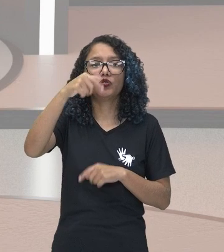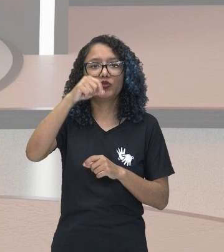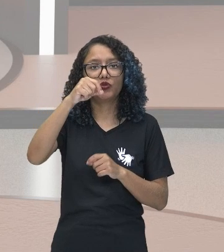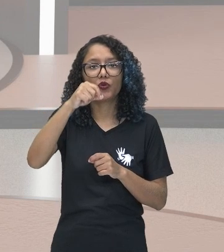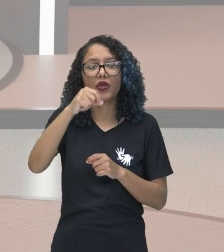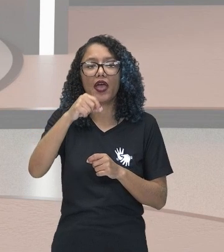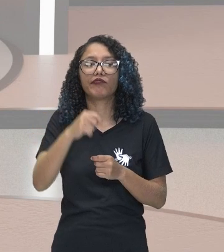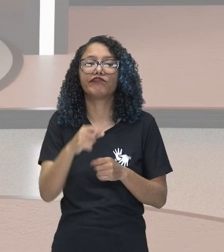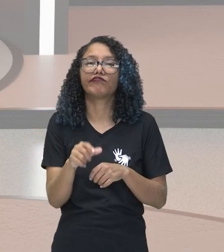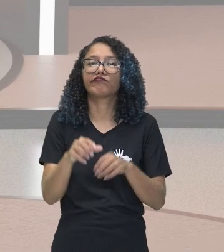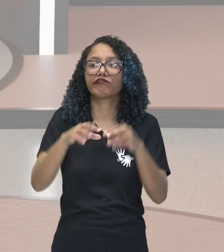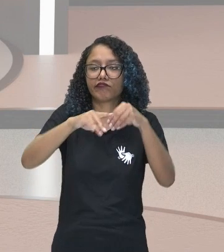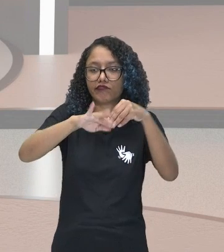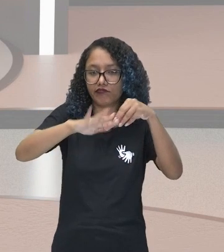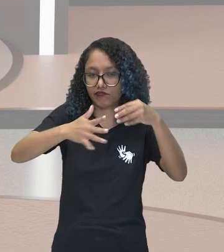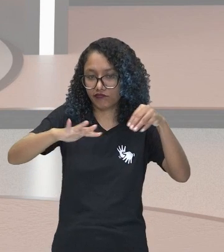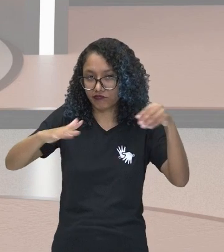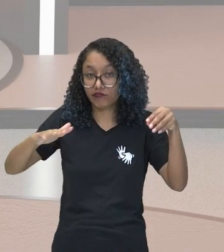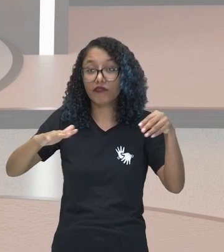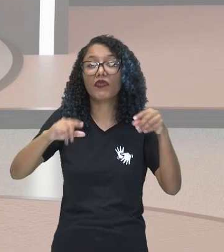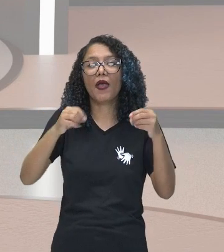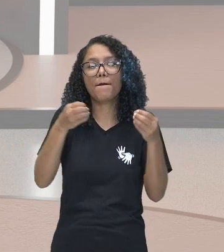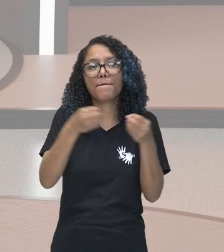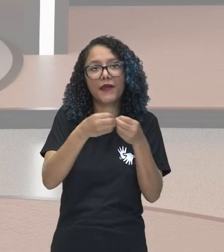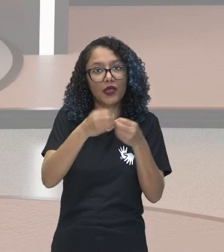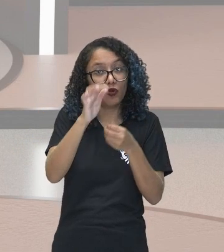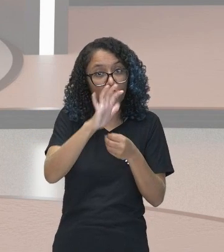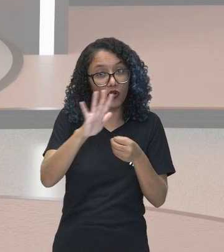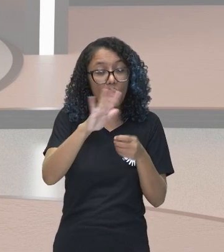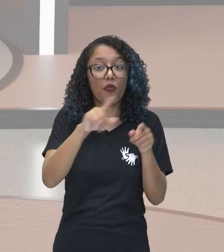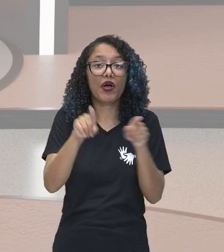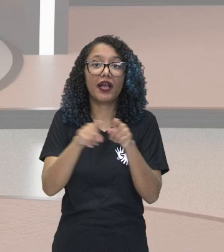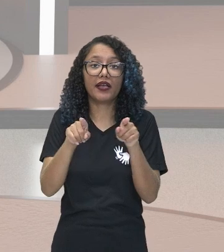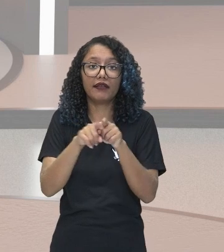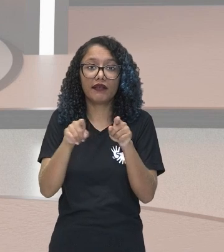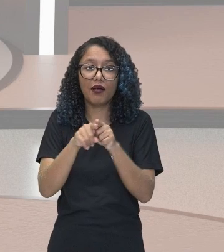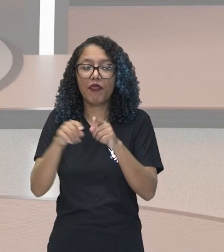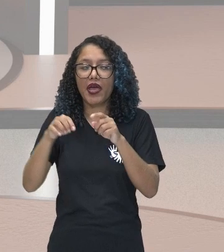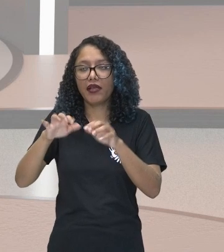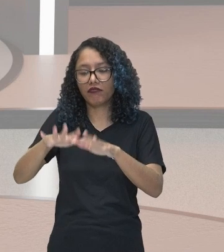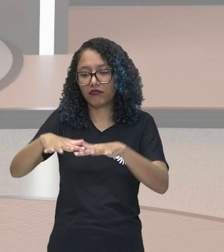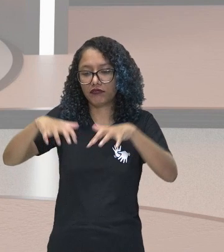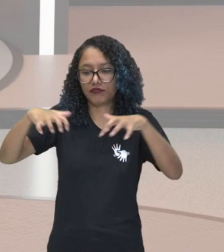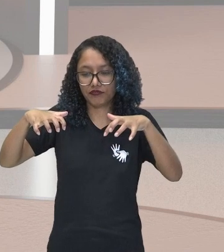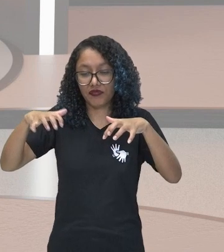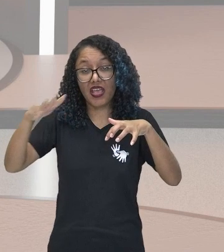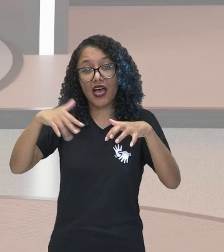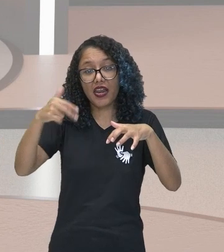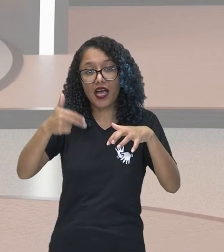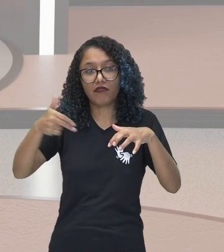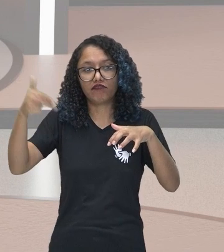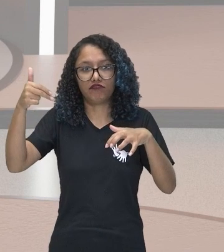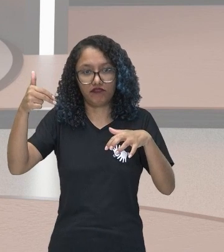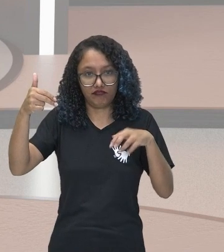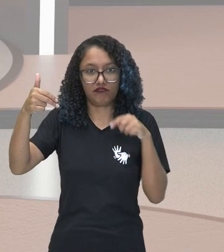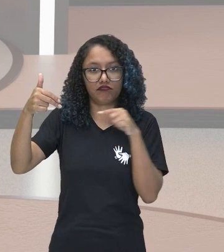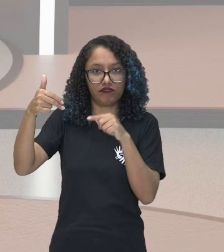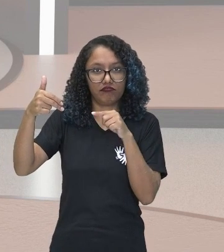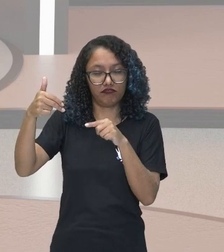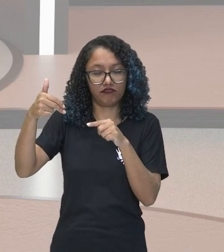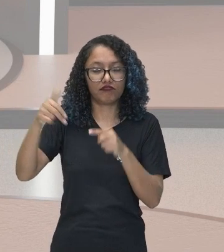essa ligação aí com o continente europeu, e pelo Mar Vermelho ao nordeste, tá bom? Então, isso acaba